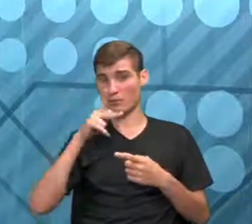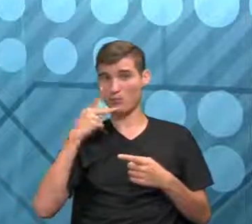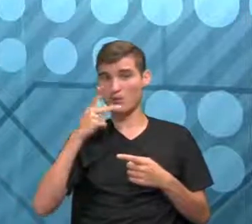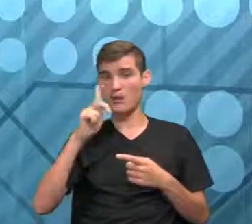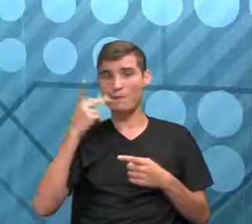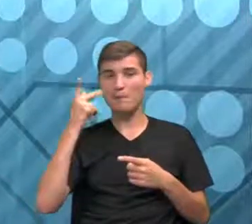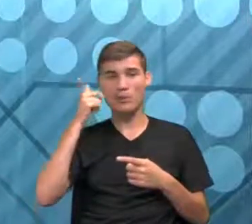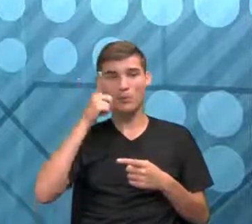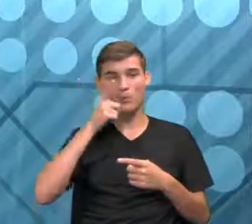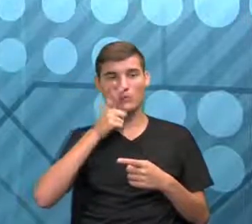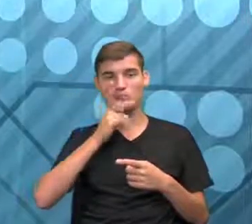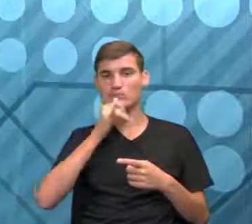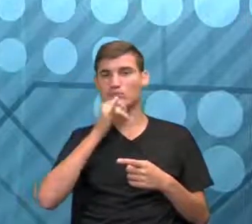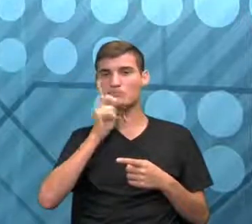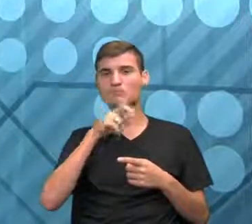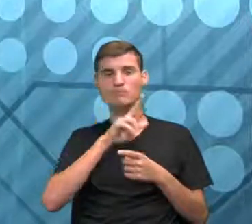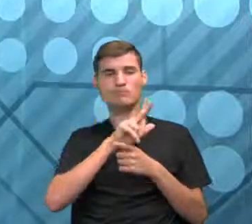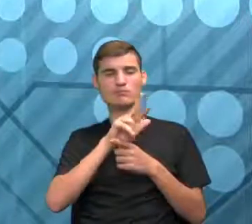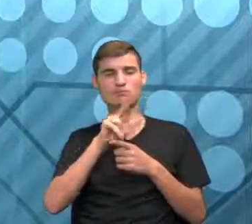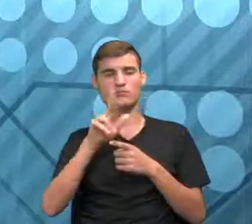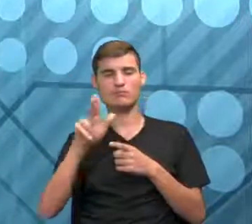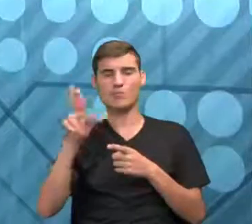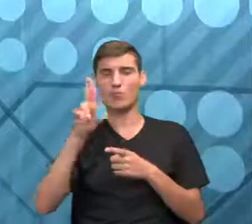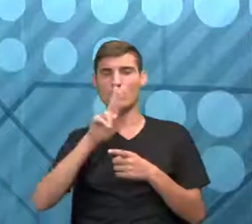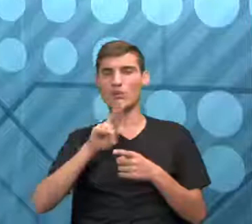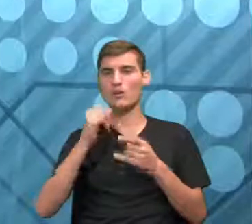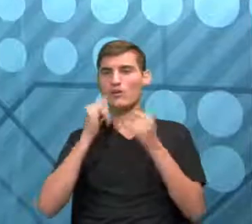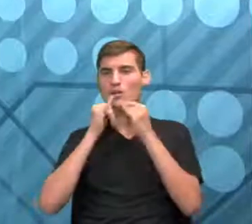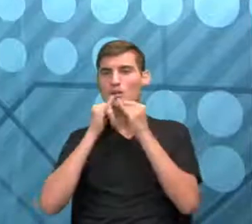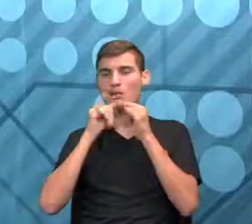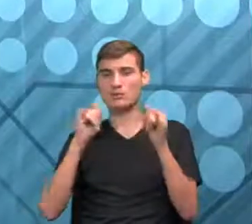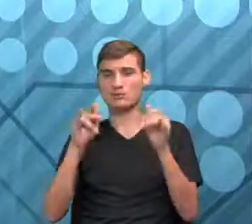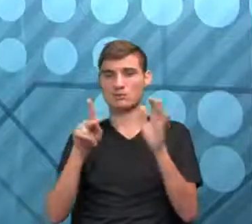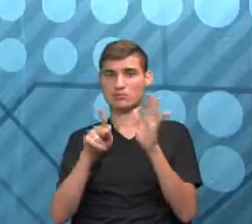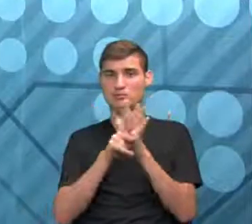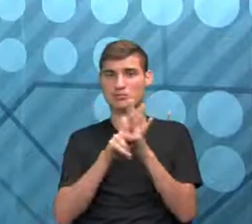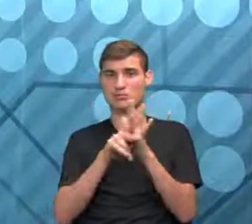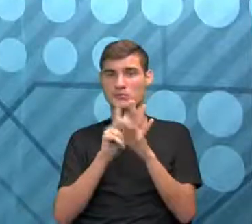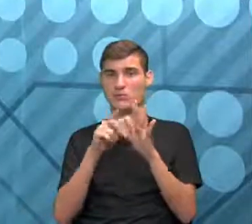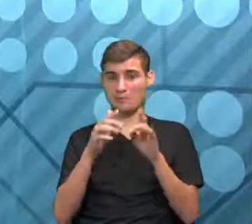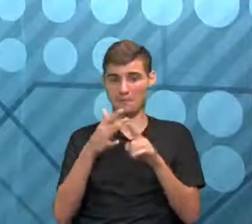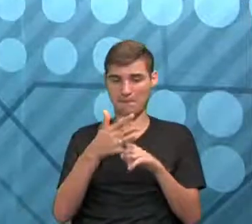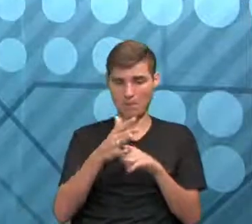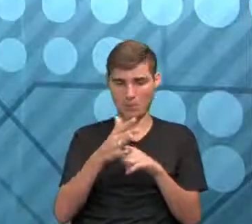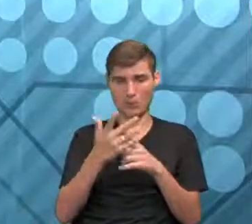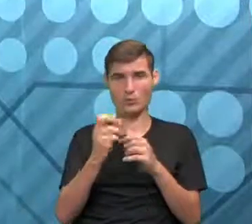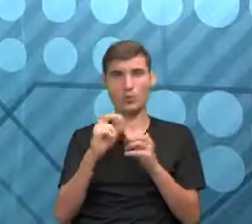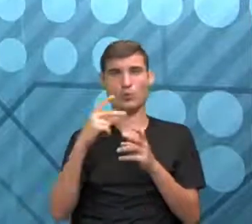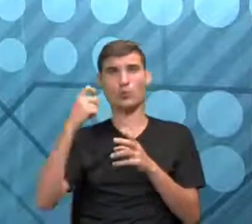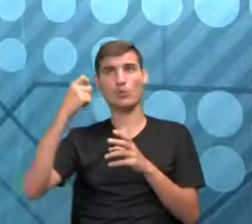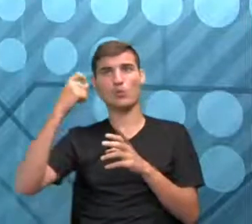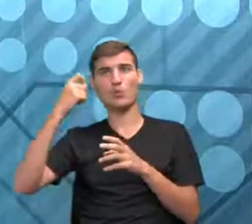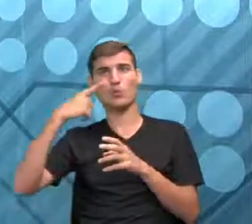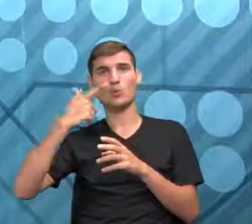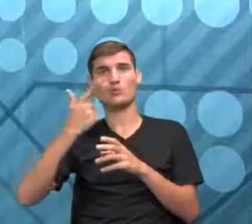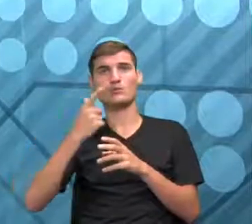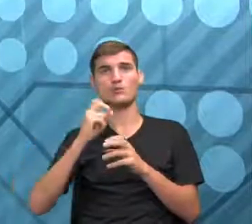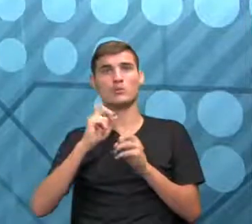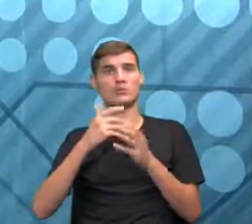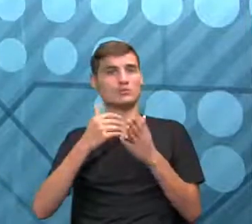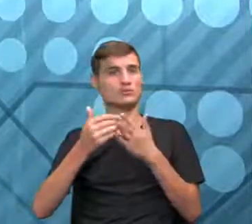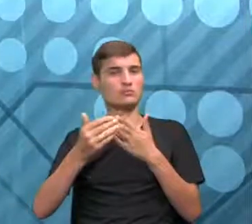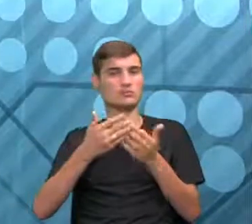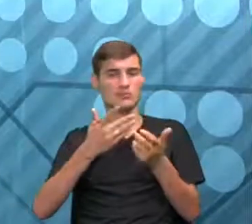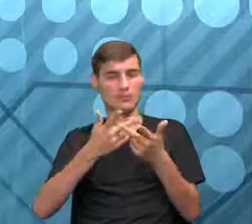para acionar uma infinidade de carga. Não necessariamente uma carga, quando eu digo um motor, pode ser uma luz, pode ser